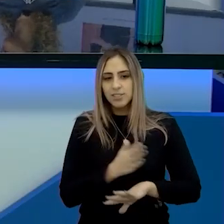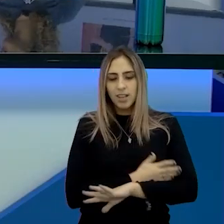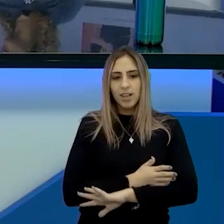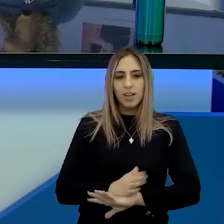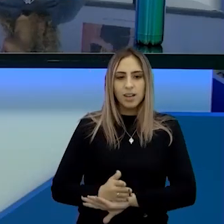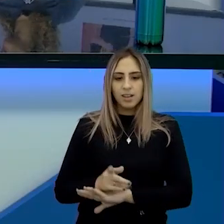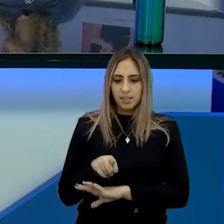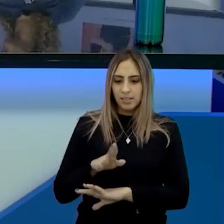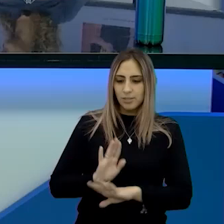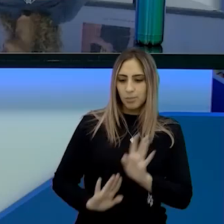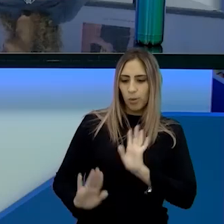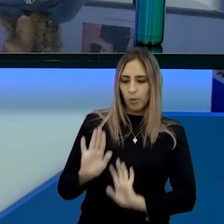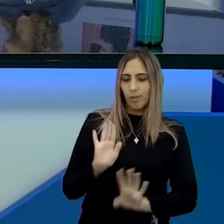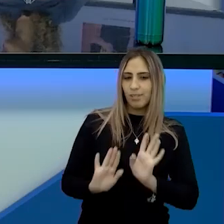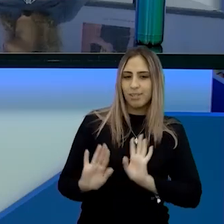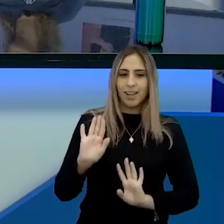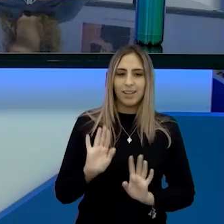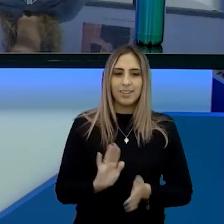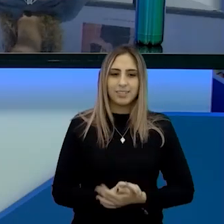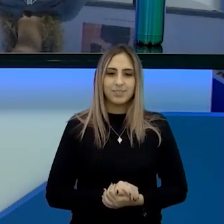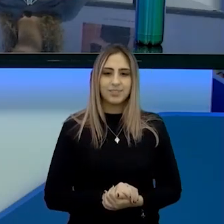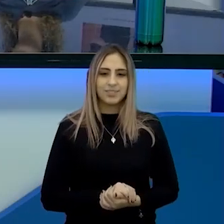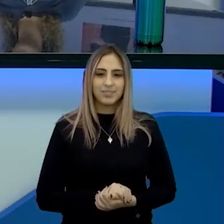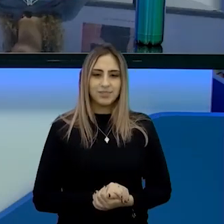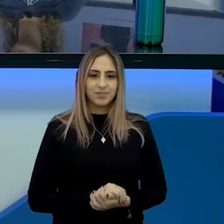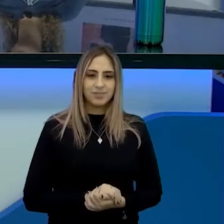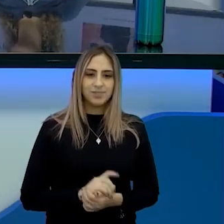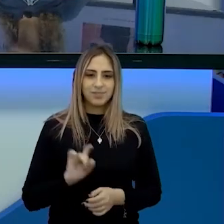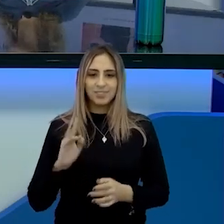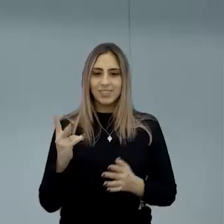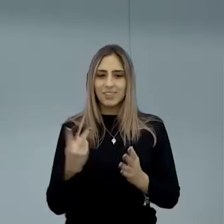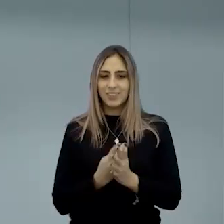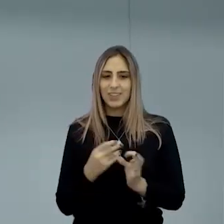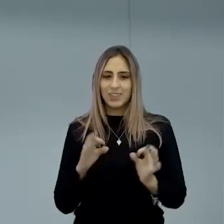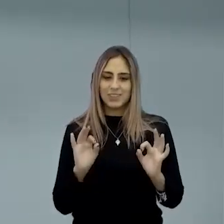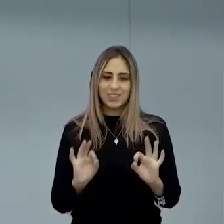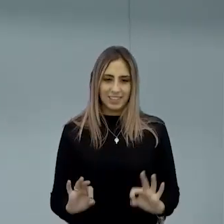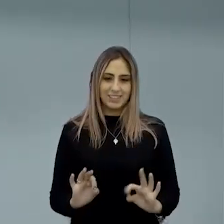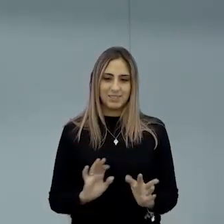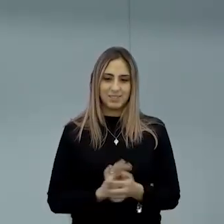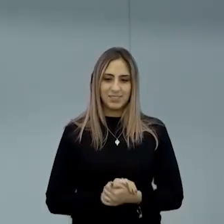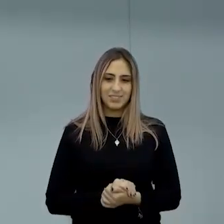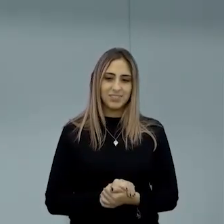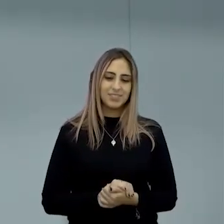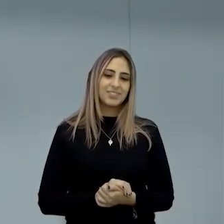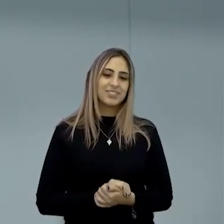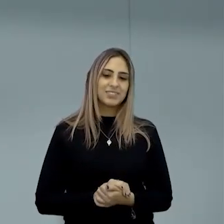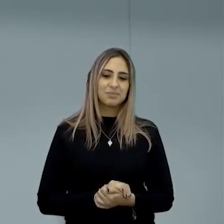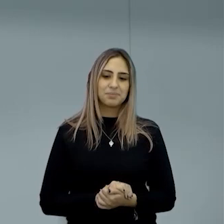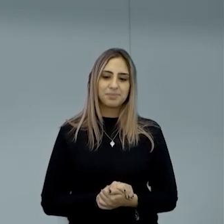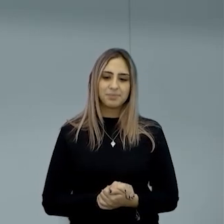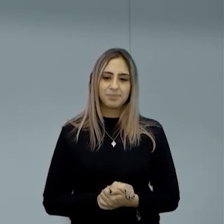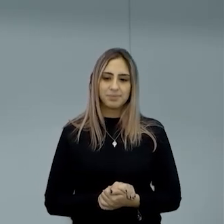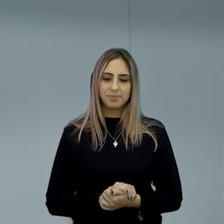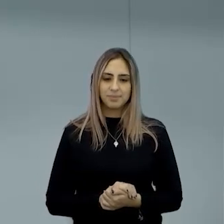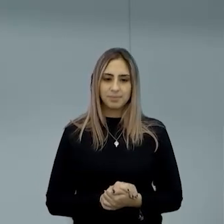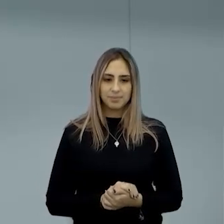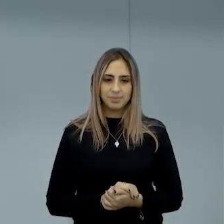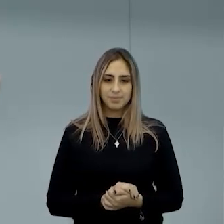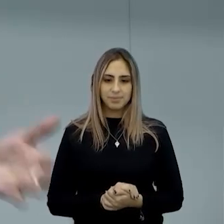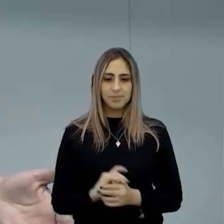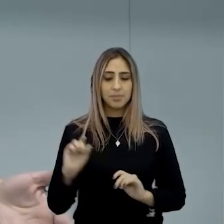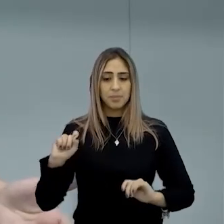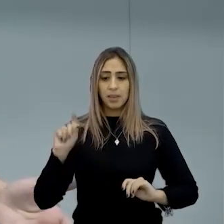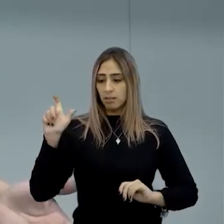tomar cuidado, Não, né? isso eu errei mesmo. Eu achei que Foi fosse só um isso. erro mesmo. Ah, então vamos lá. Bom, pra quem